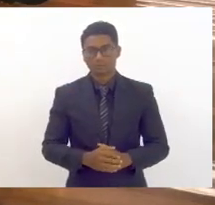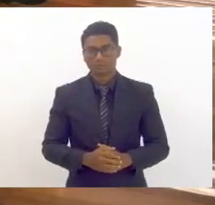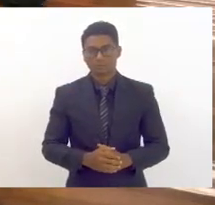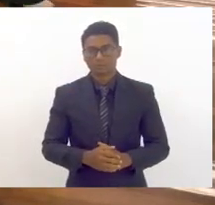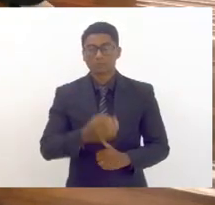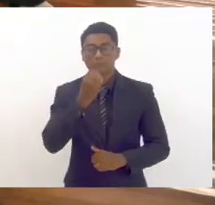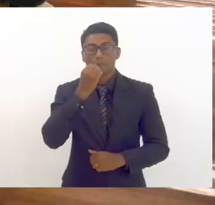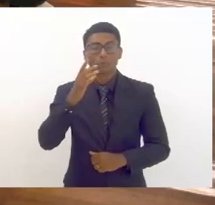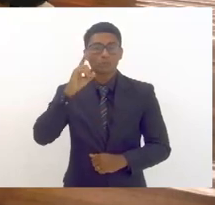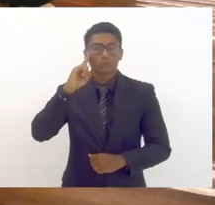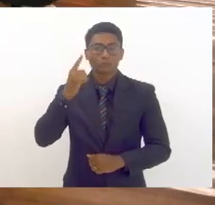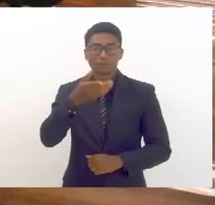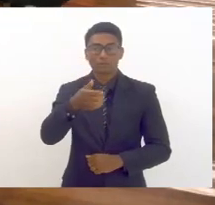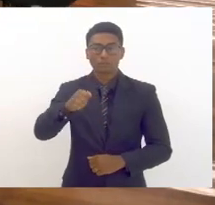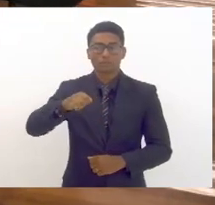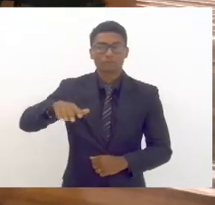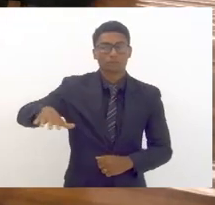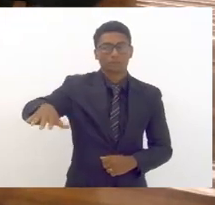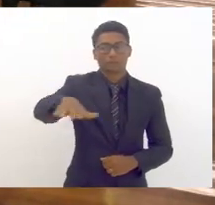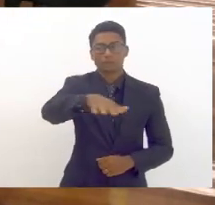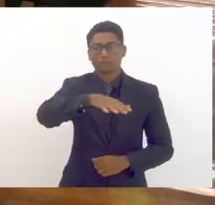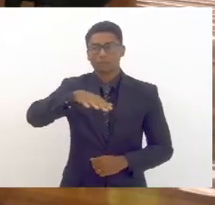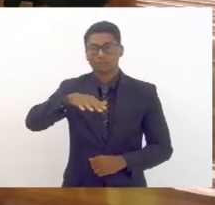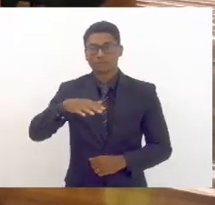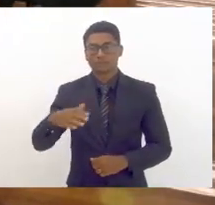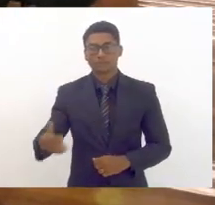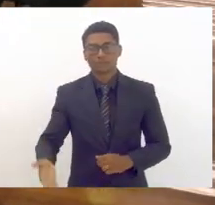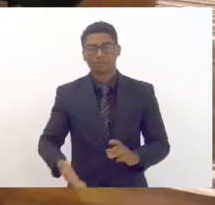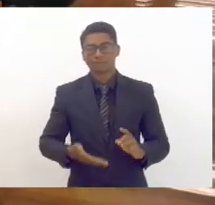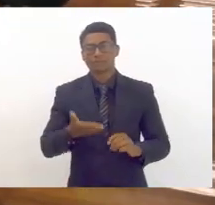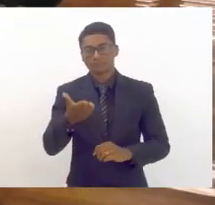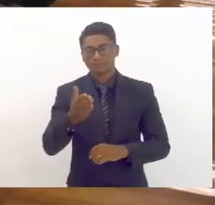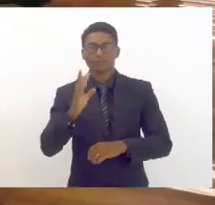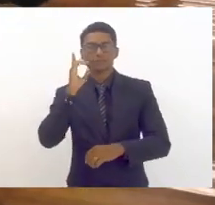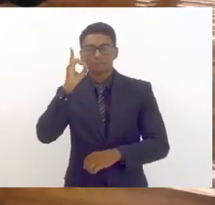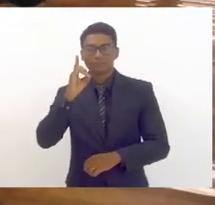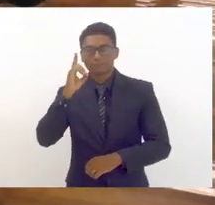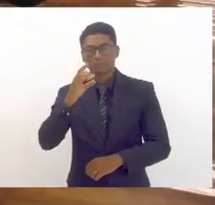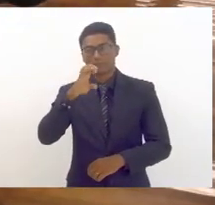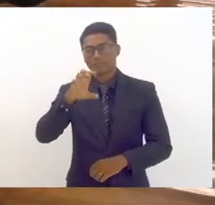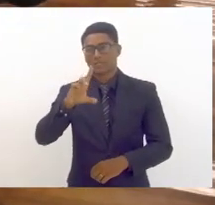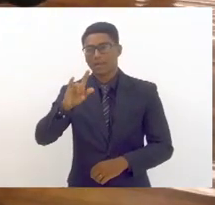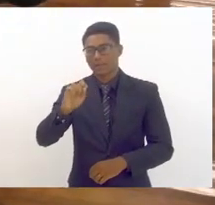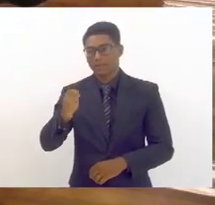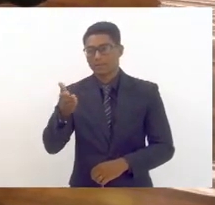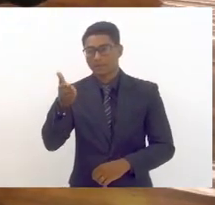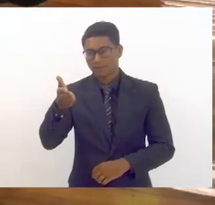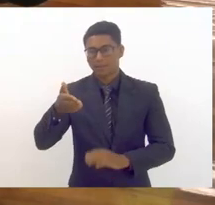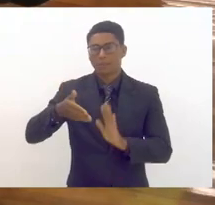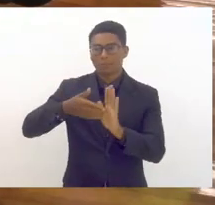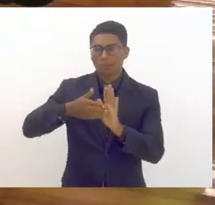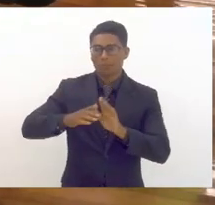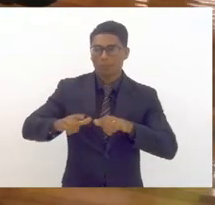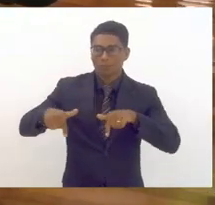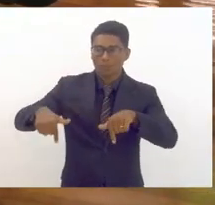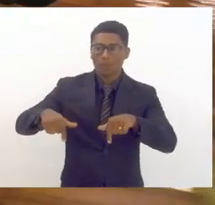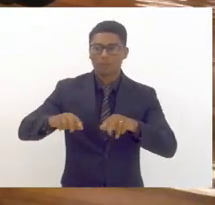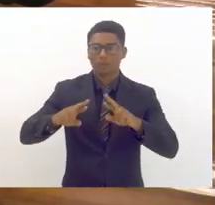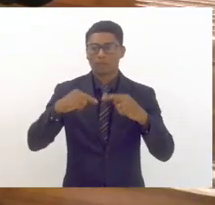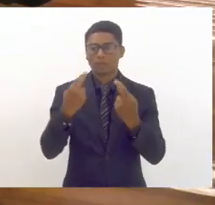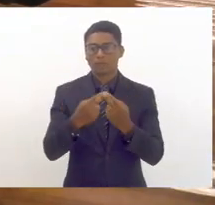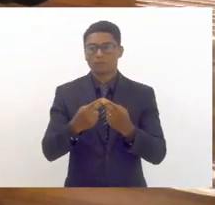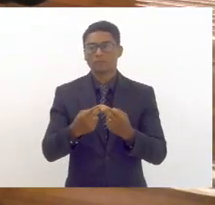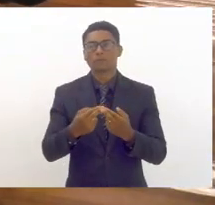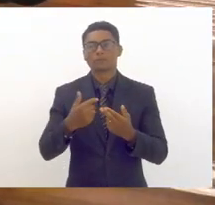Bom dia a todos, em nome aqui da deputada Célia Jordão, que propôs essa audiência e que foi autora da lei. Eu cumprimento a